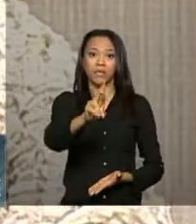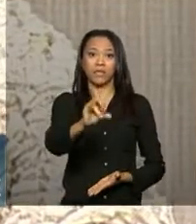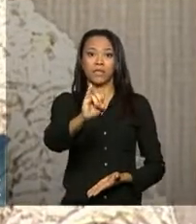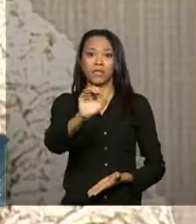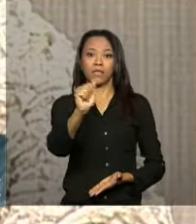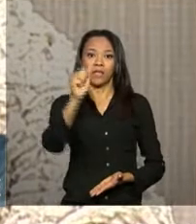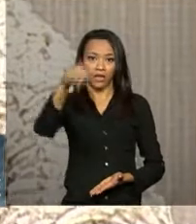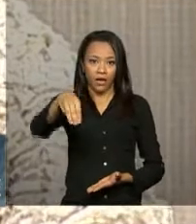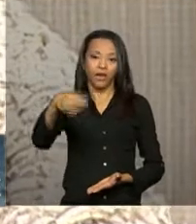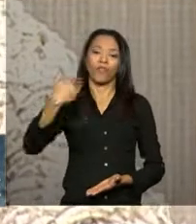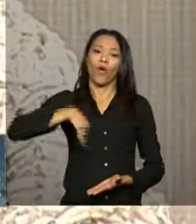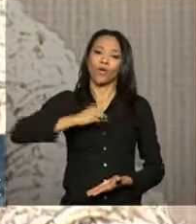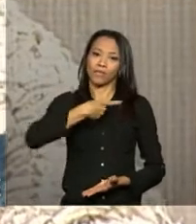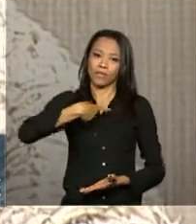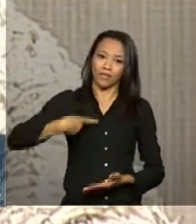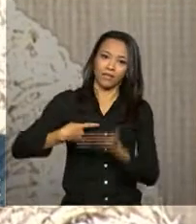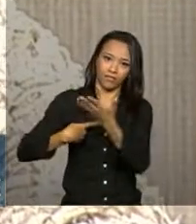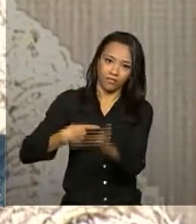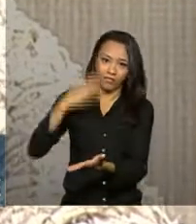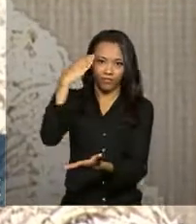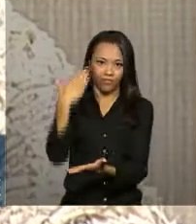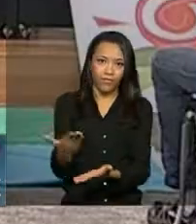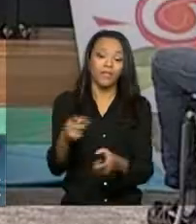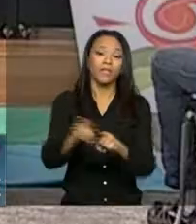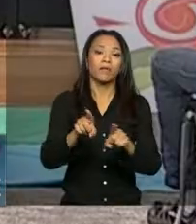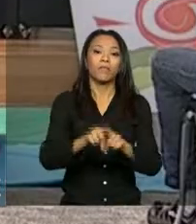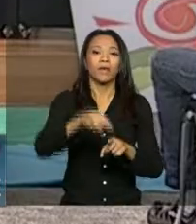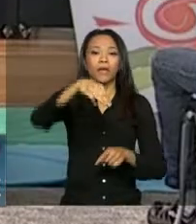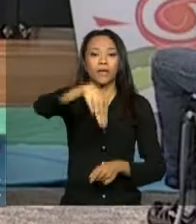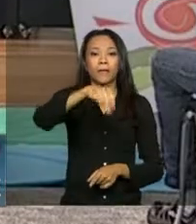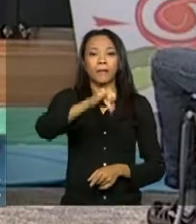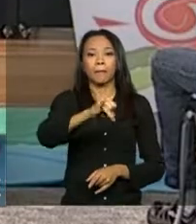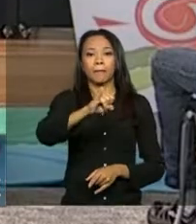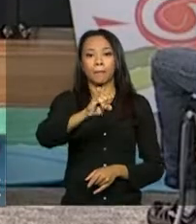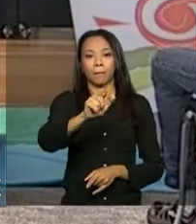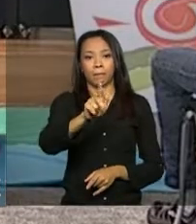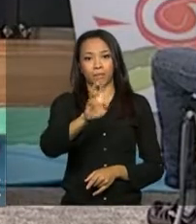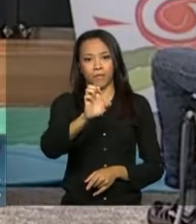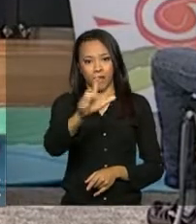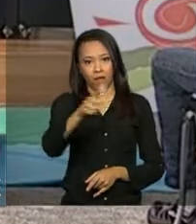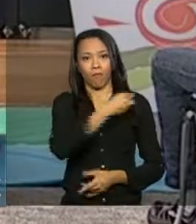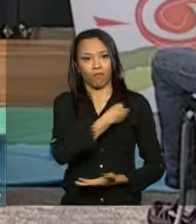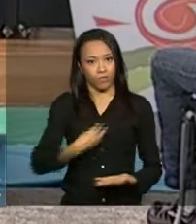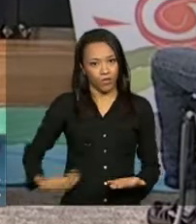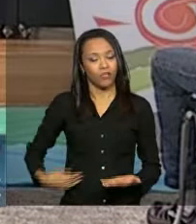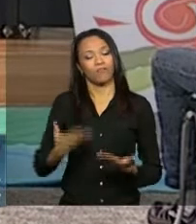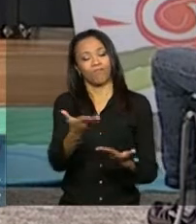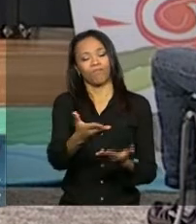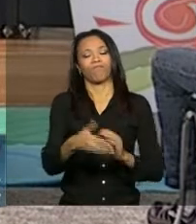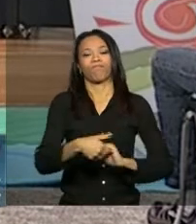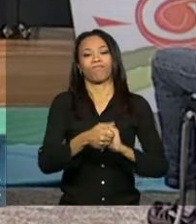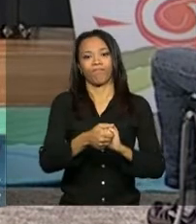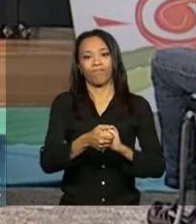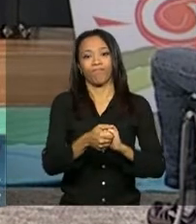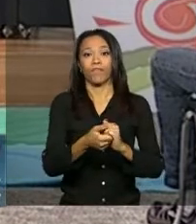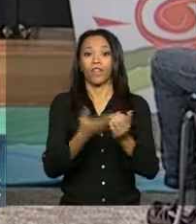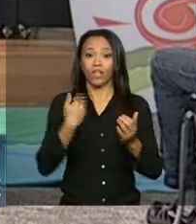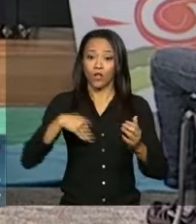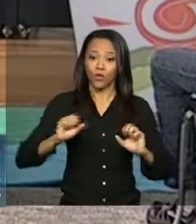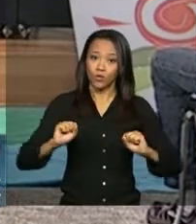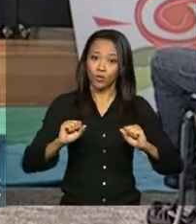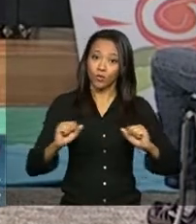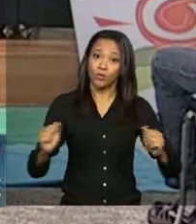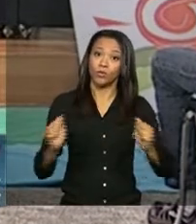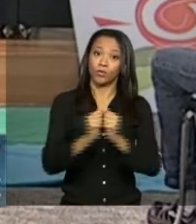nossa presidente cumprimentar o ministro miguel rossetto parceiro nessa sem assento nesse conselho mas construindo junto com a gente